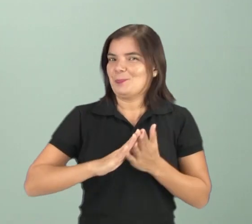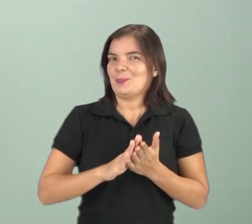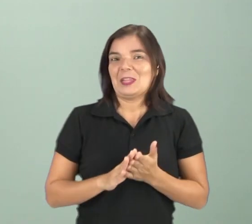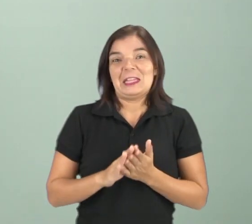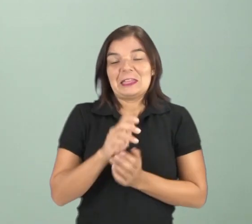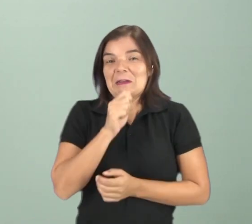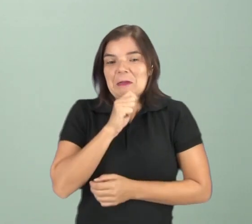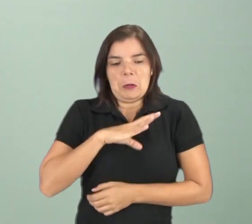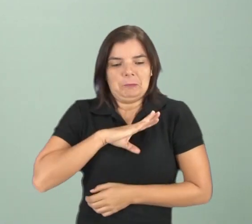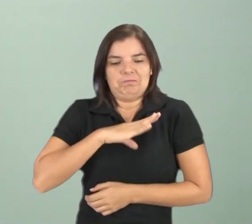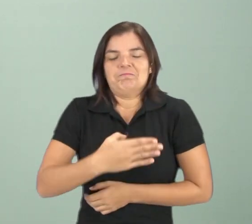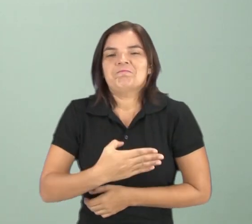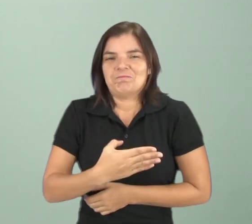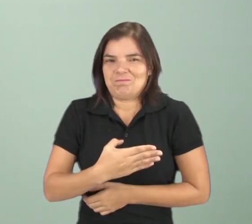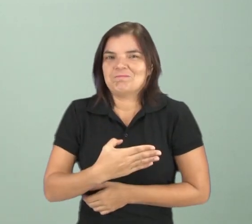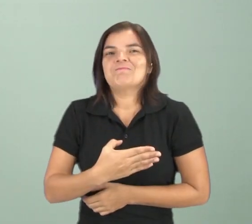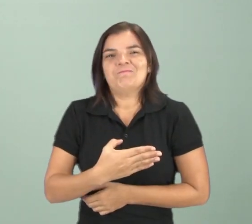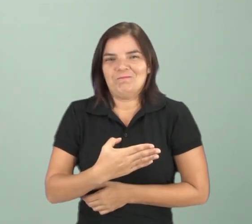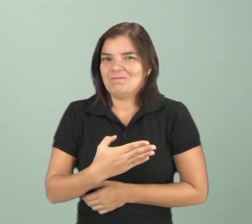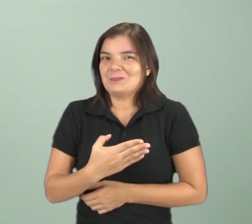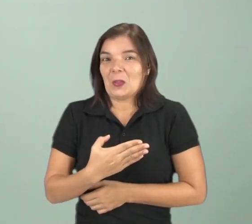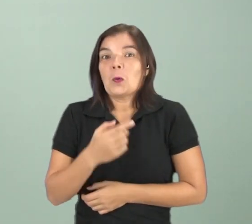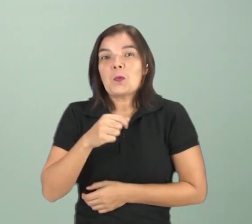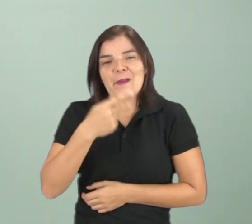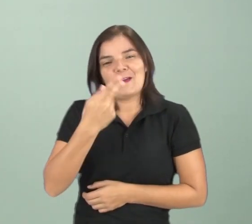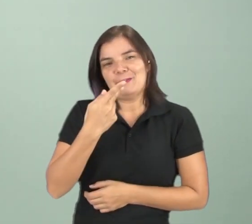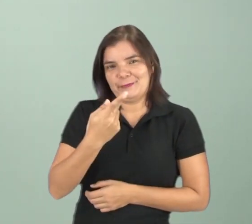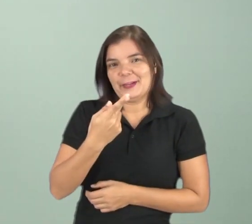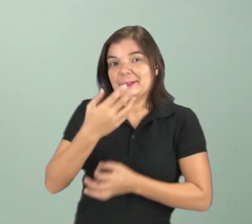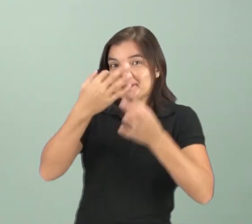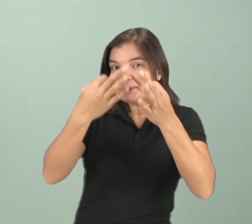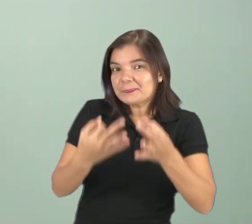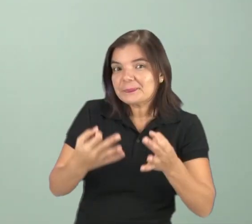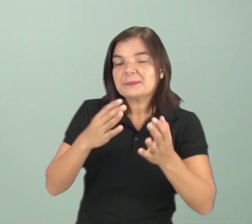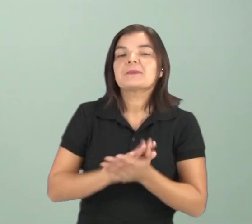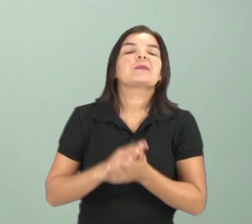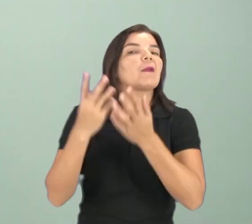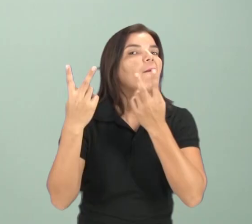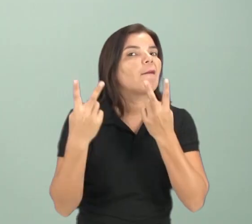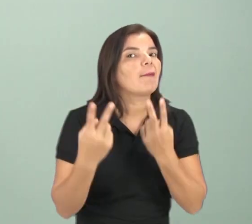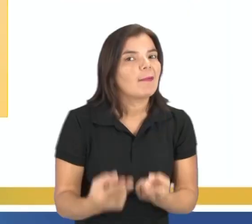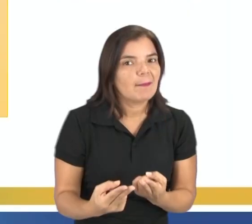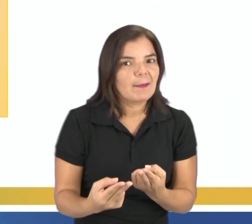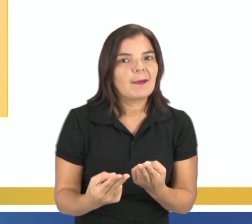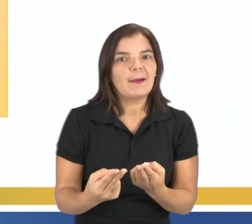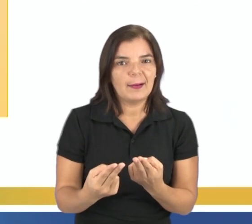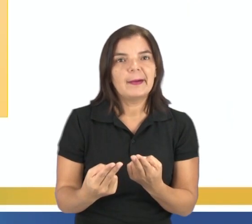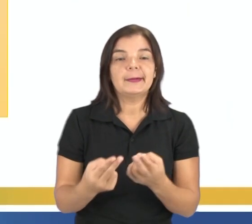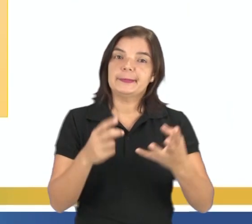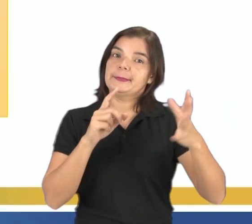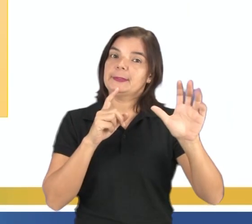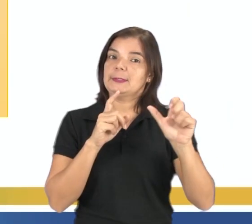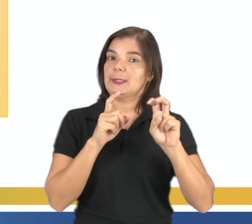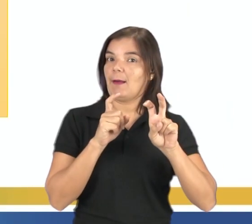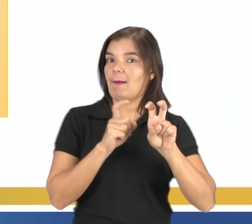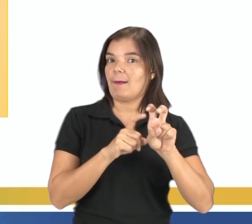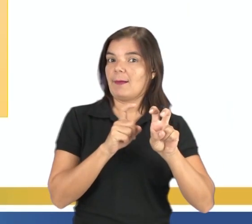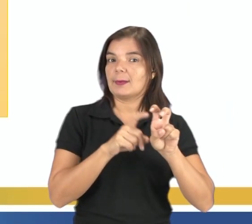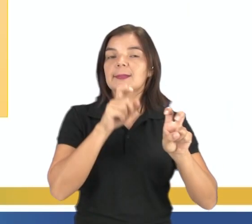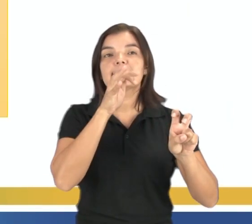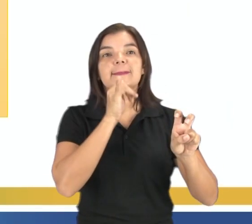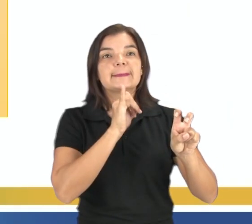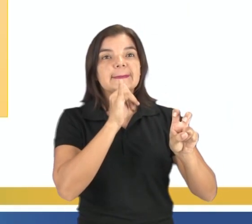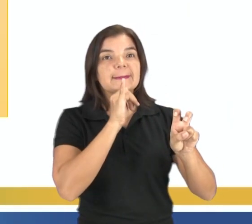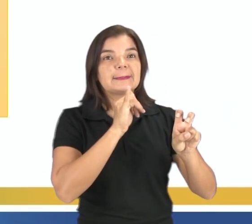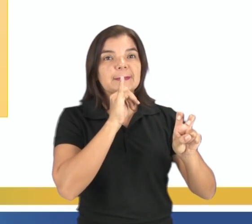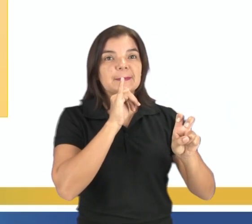ela não age de acordo com o que ela fala, certo? A mesma coisa aí na quinta e última frase